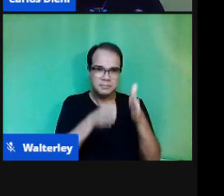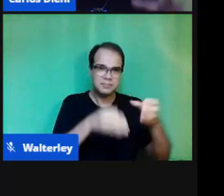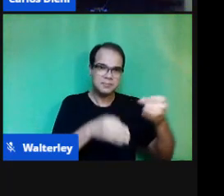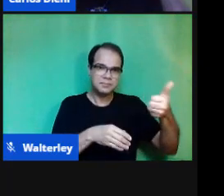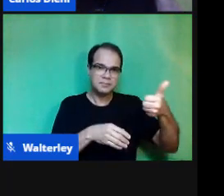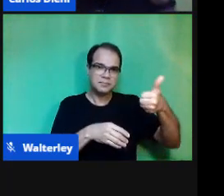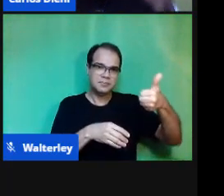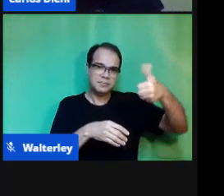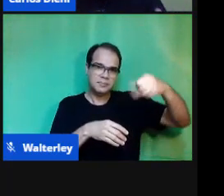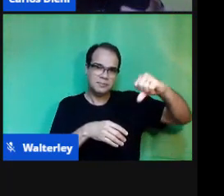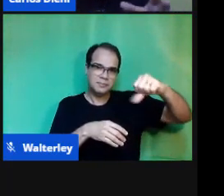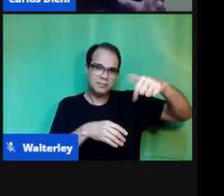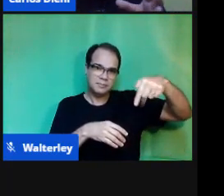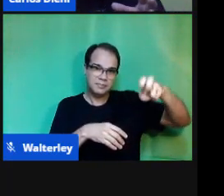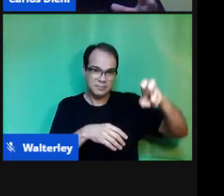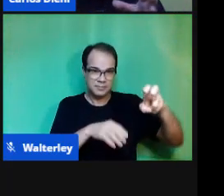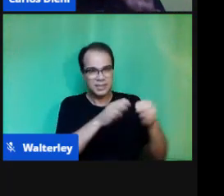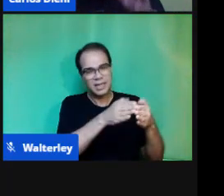Então, eles fizeram